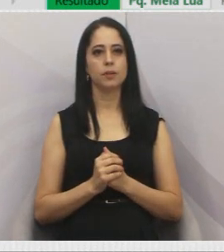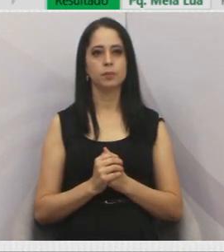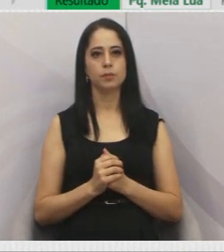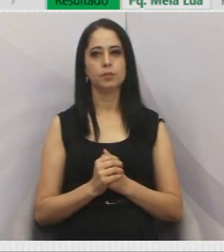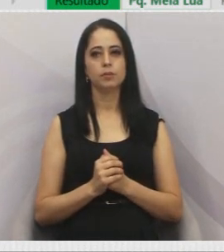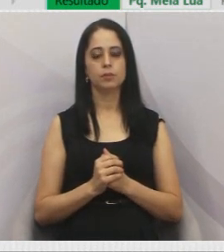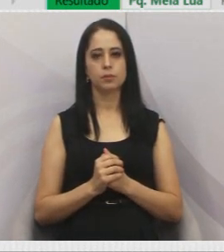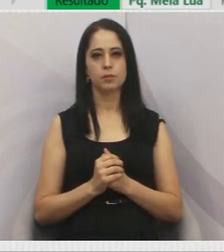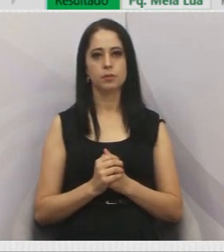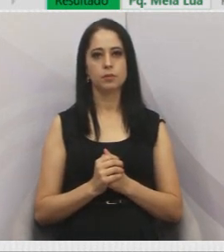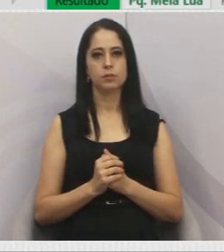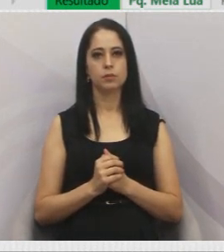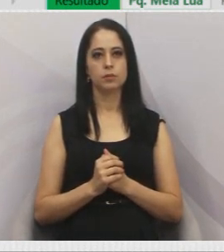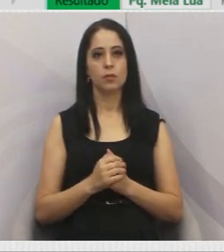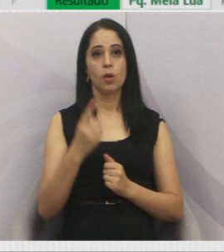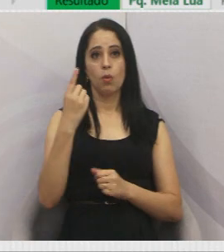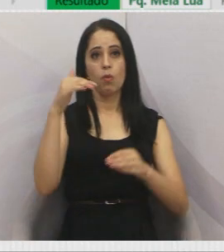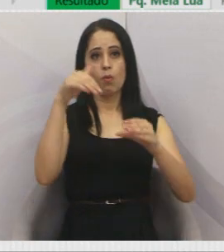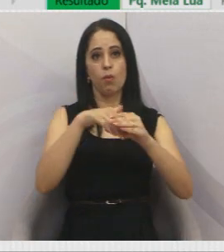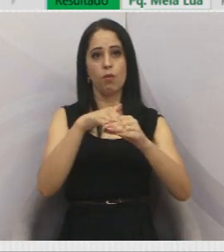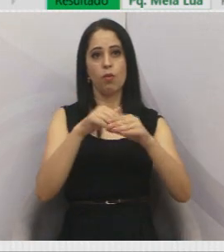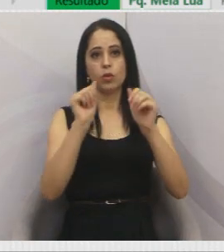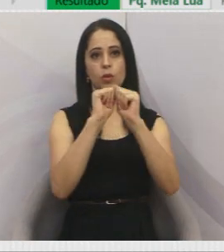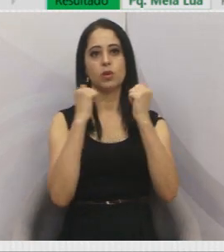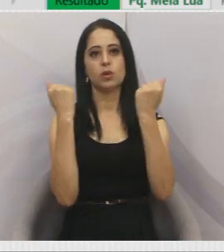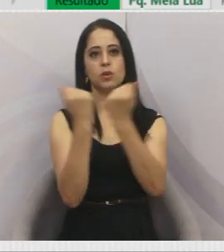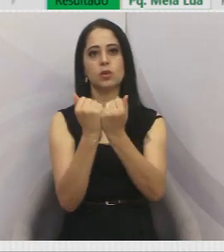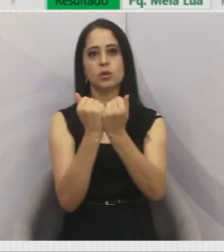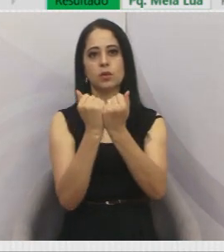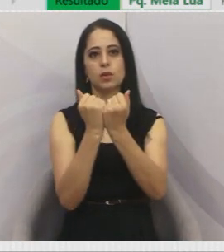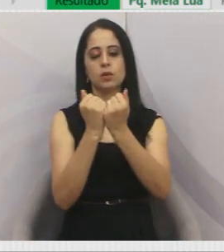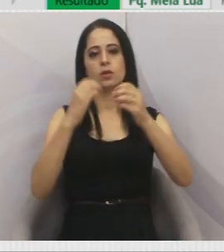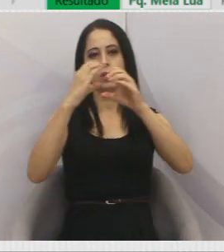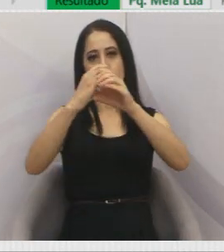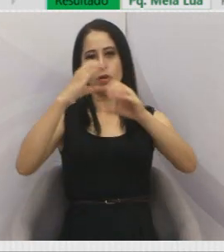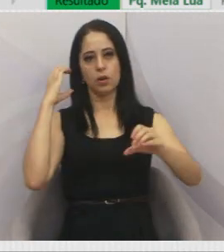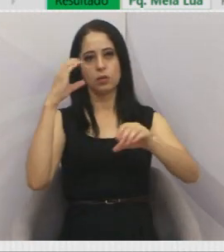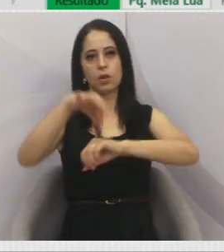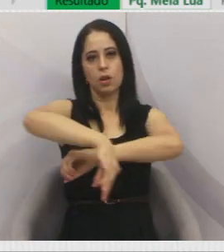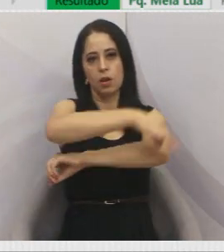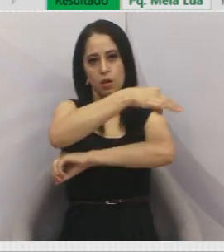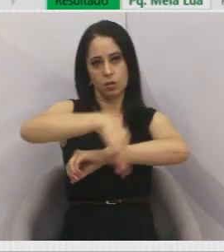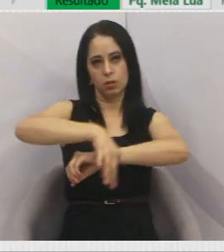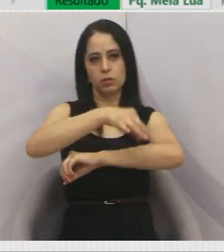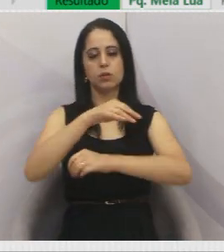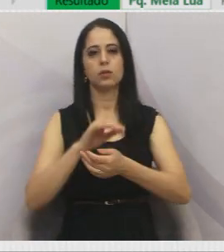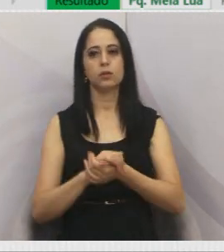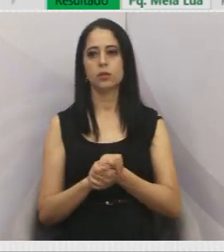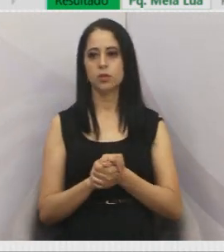Segmento organização da sociedade civil, um voto associação dos engenheiros arquitetos de Jacareí, AEAJ Jacareí.